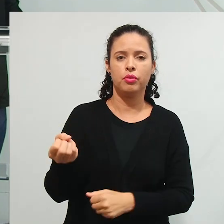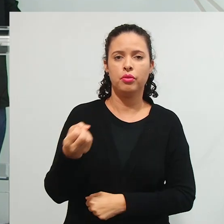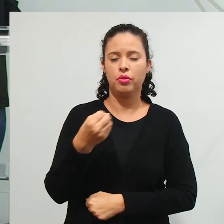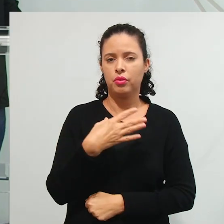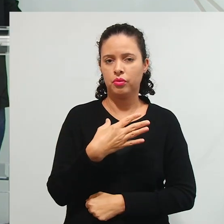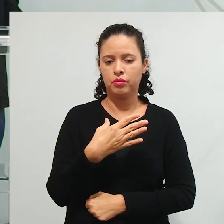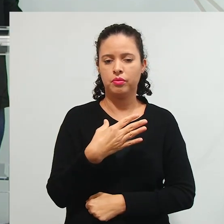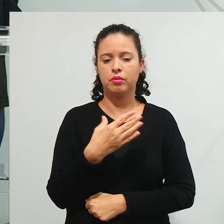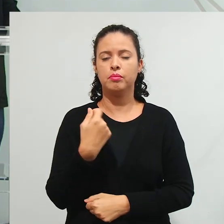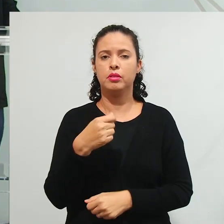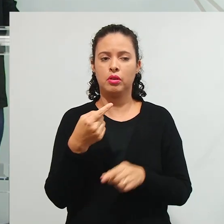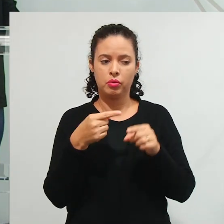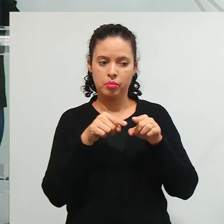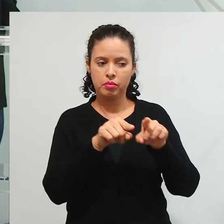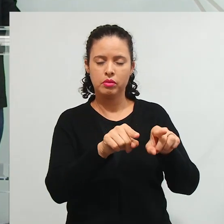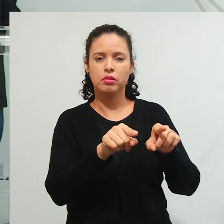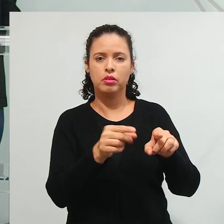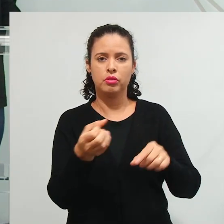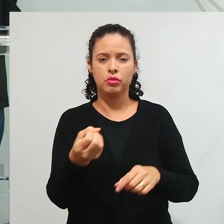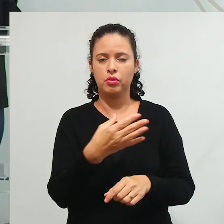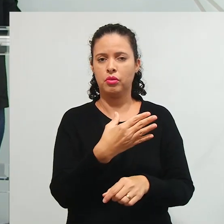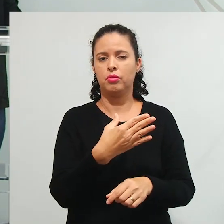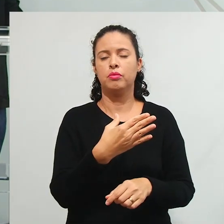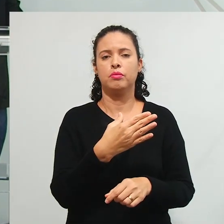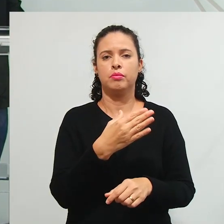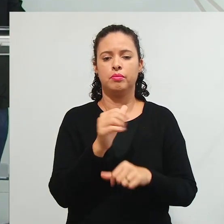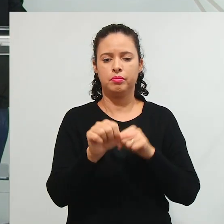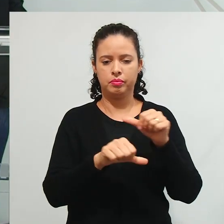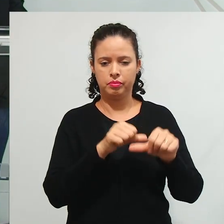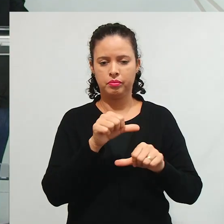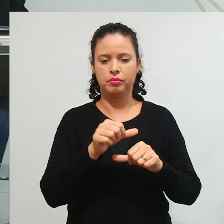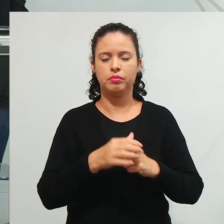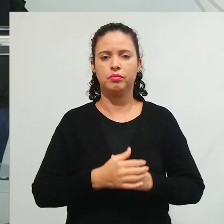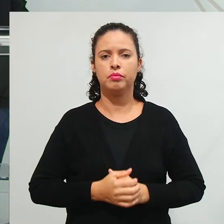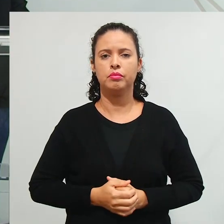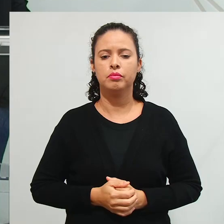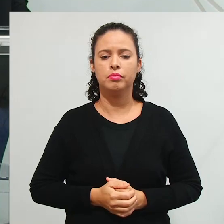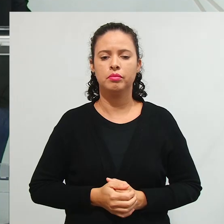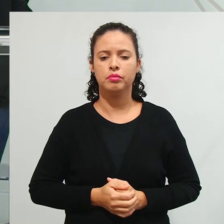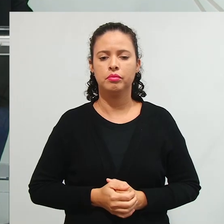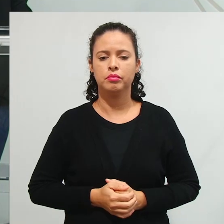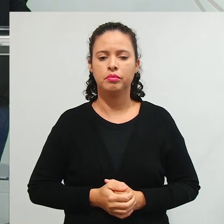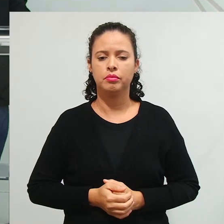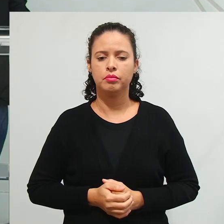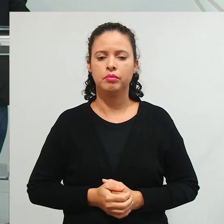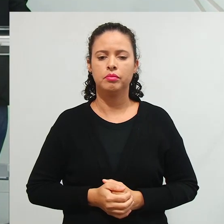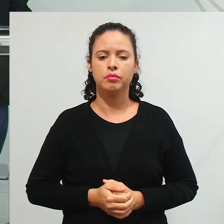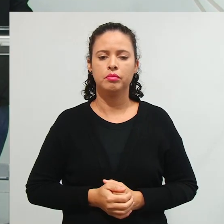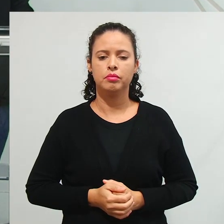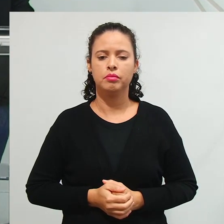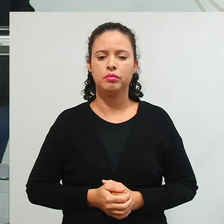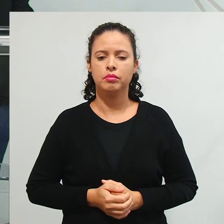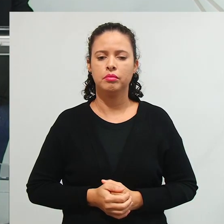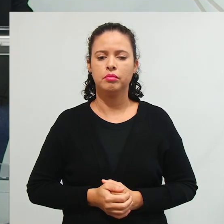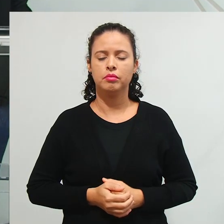nova, acompanhar se teve uma nova atualização do MCASP, certo? Bom,